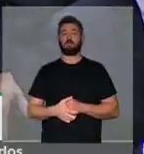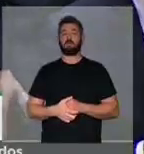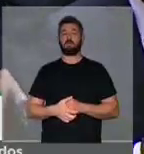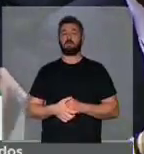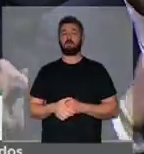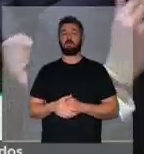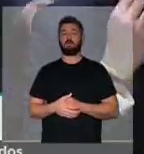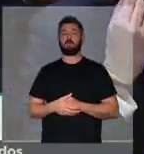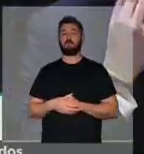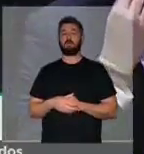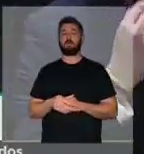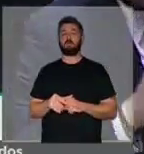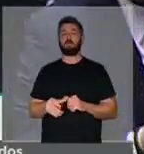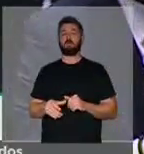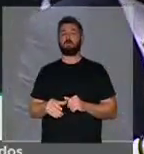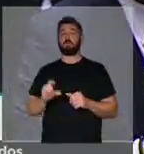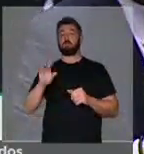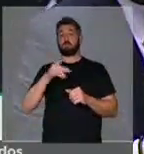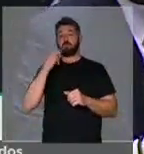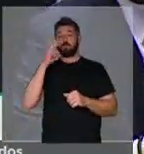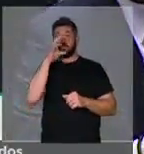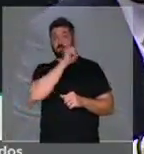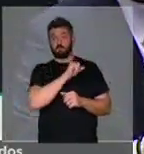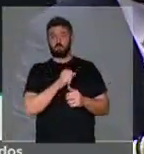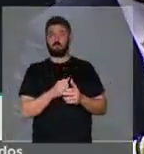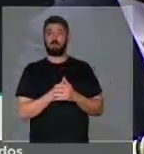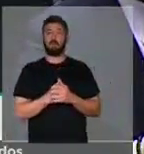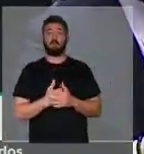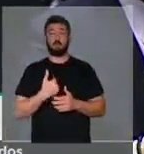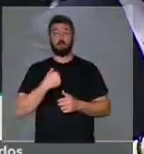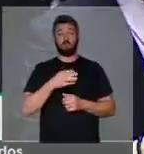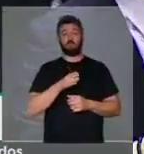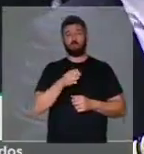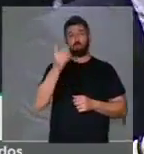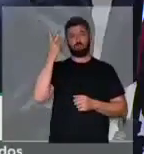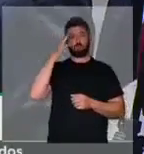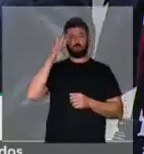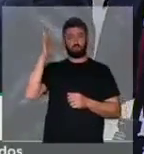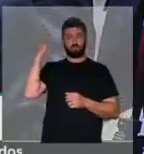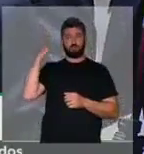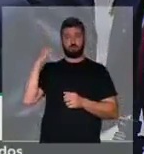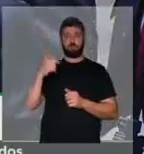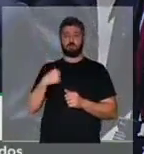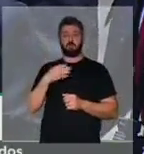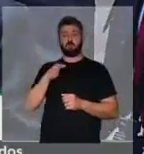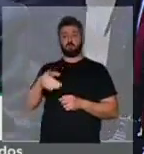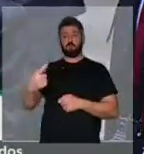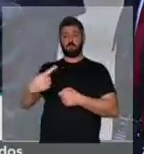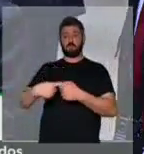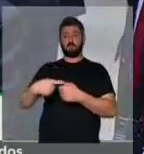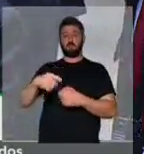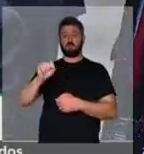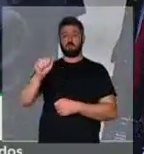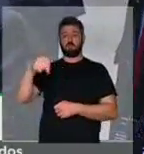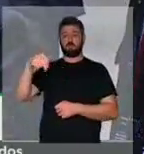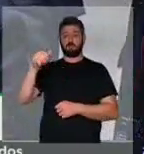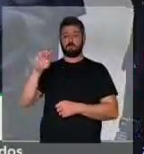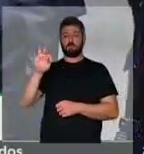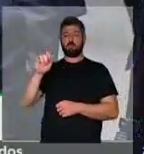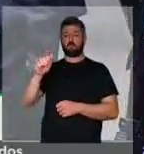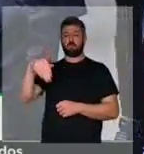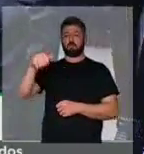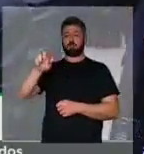Obrigado, presidente Fábio Ramalho. Apenas para fazer um registro, eu estive alguns dias atrás no município de Santa Maria do